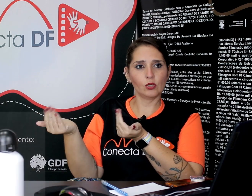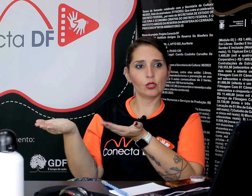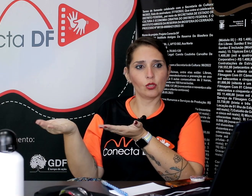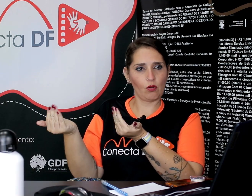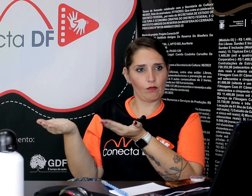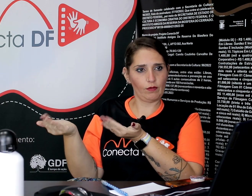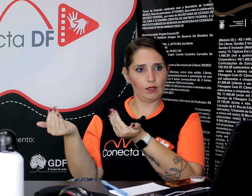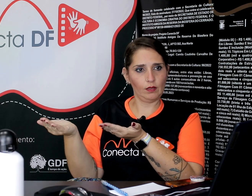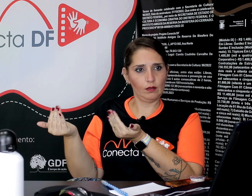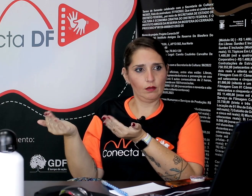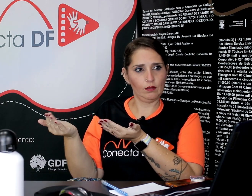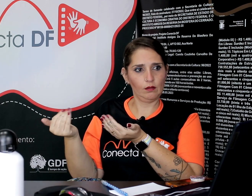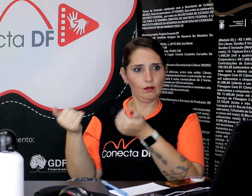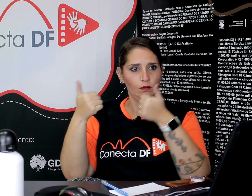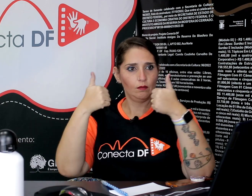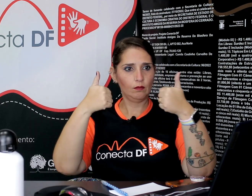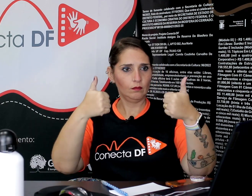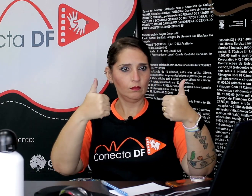adolescente, jovem.